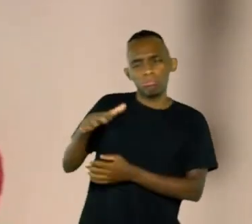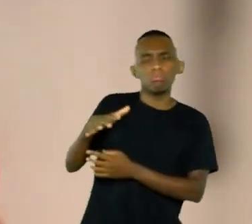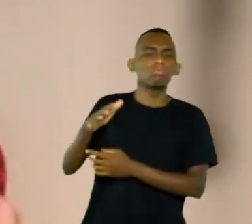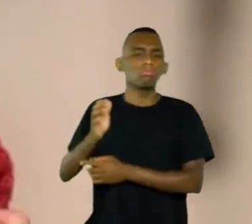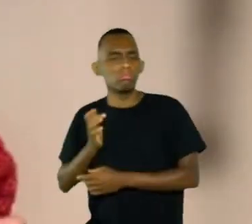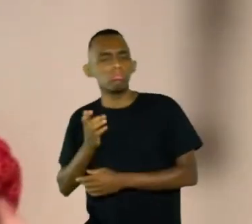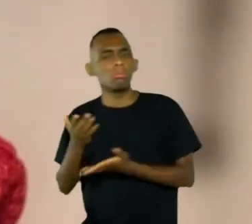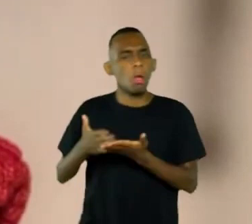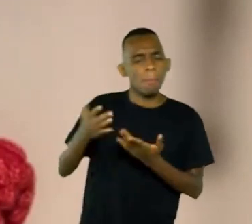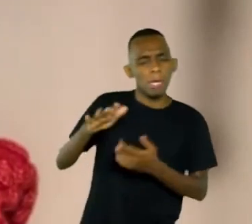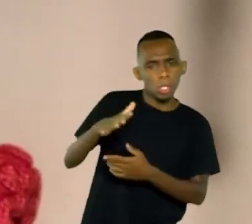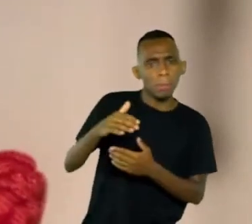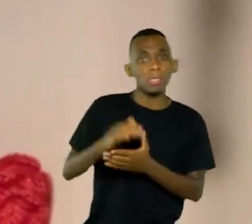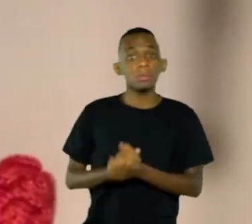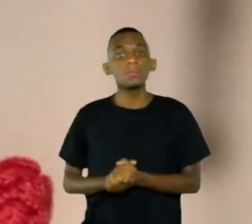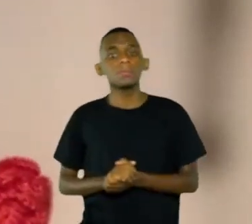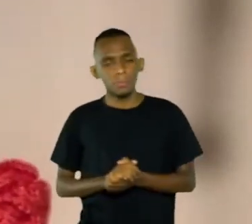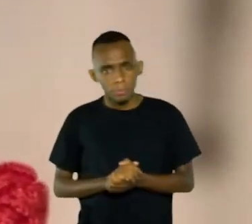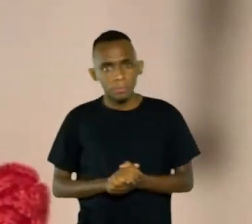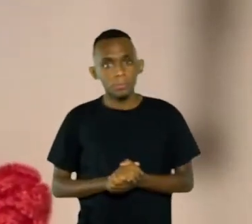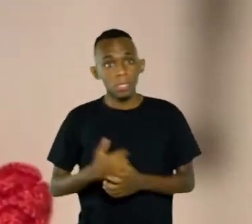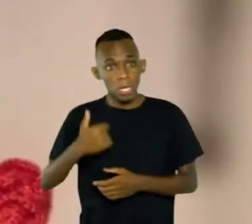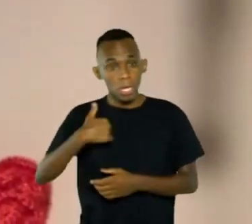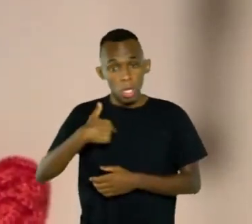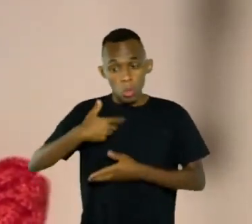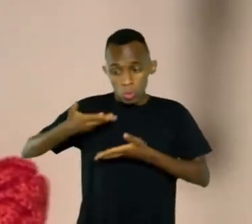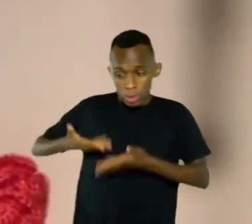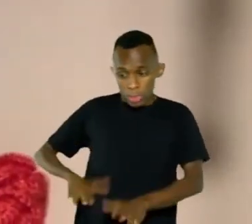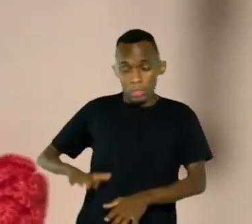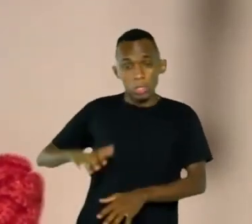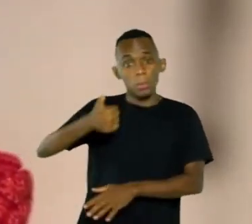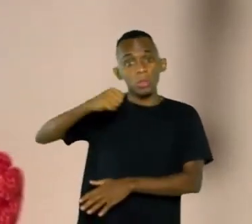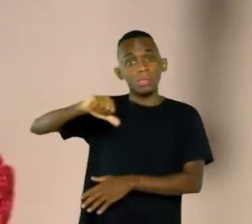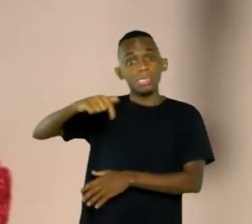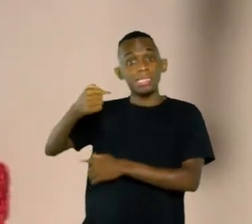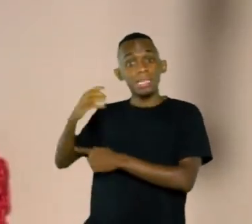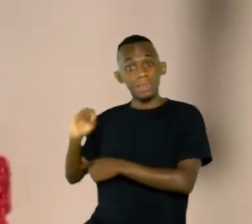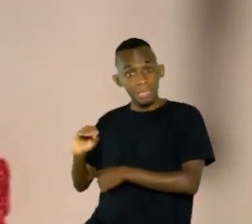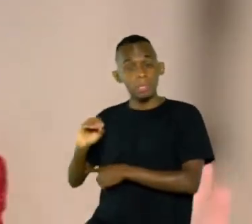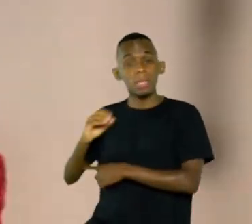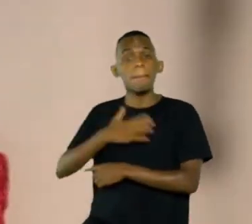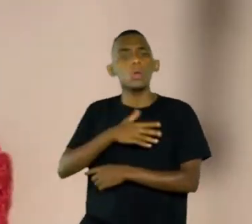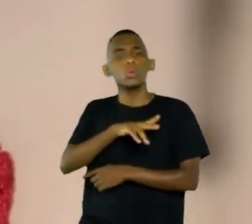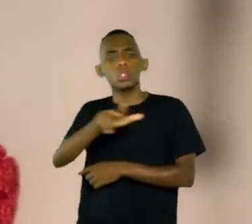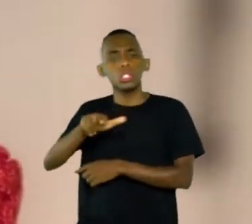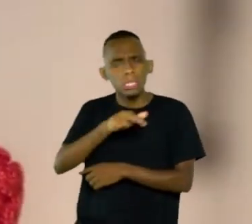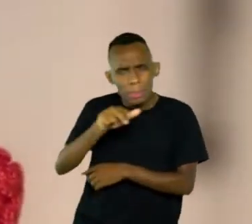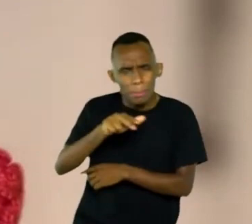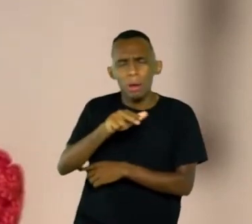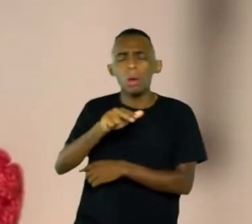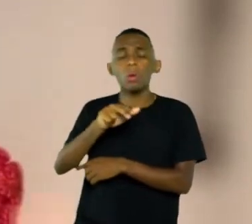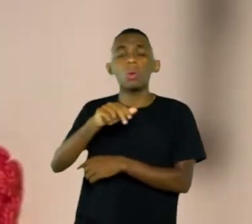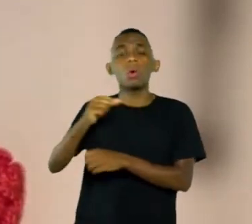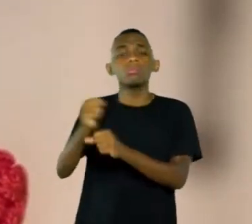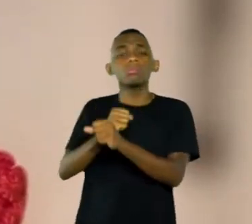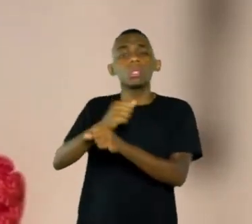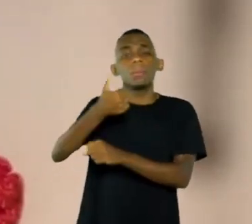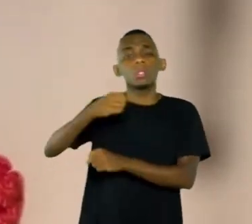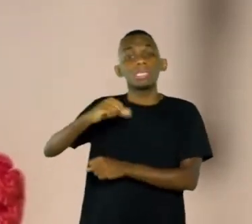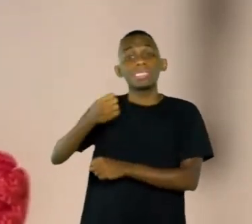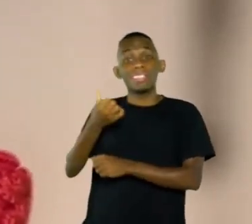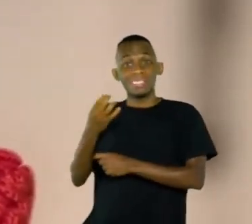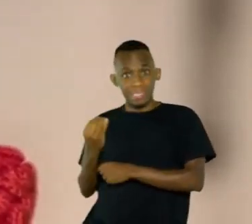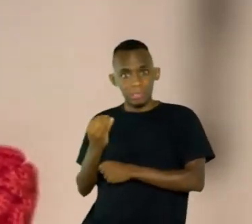última filha e sou temporã, né? Eu nasci em 1970 e os meus irmãos são dos anos 60, né? Eu tinha dois irmãos e